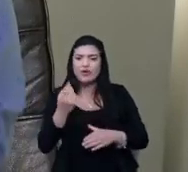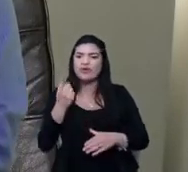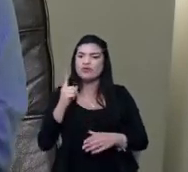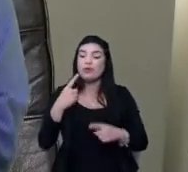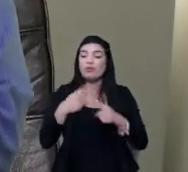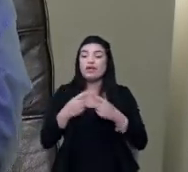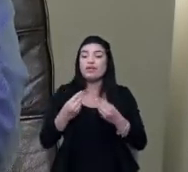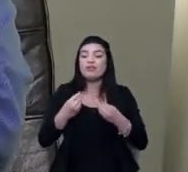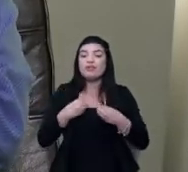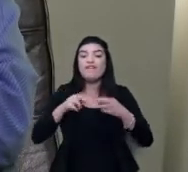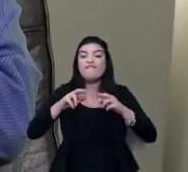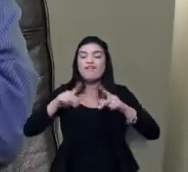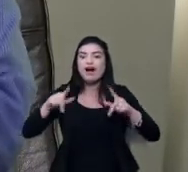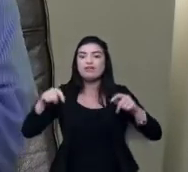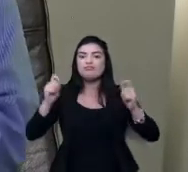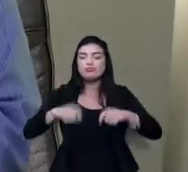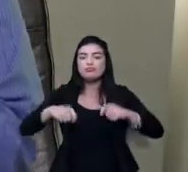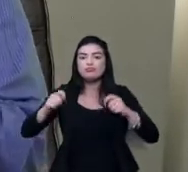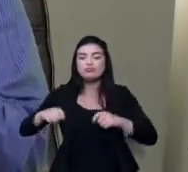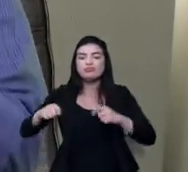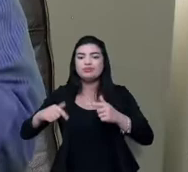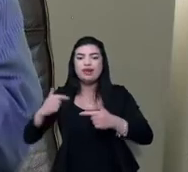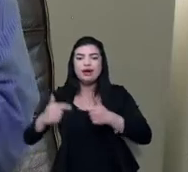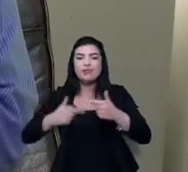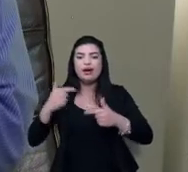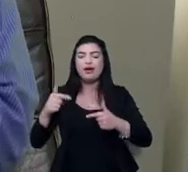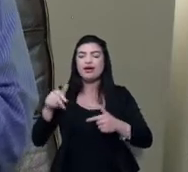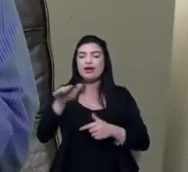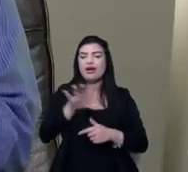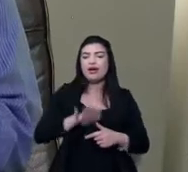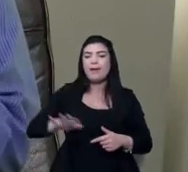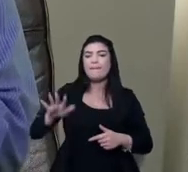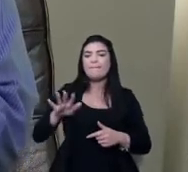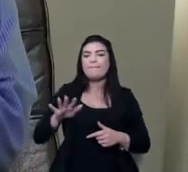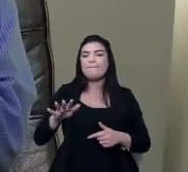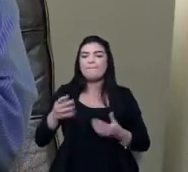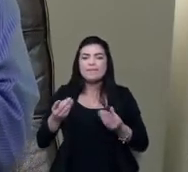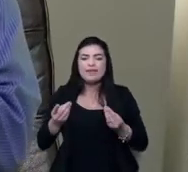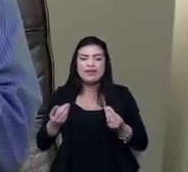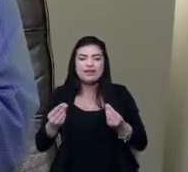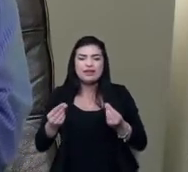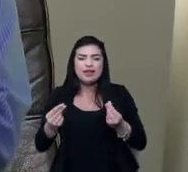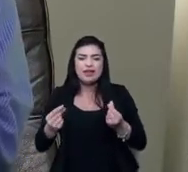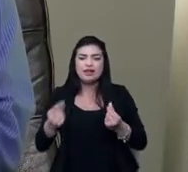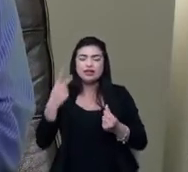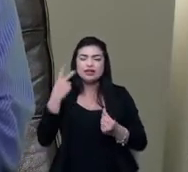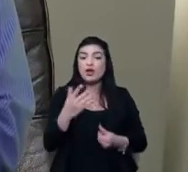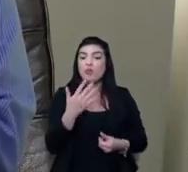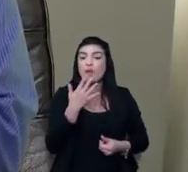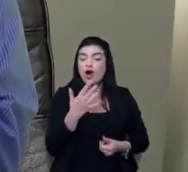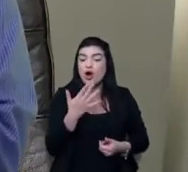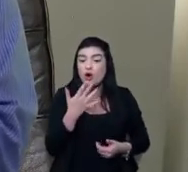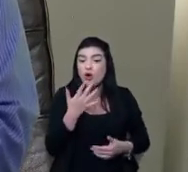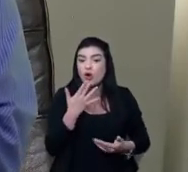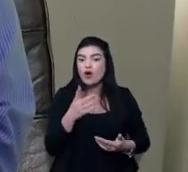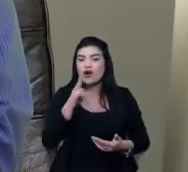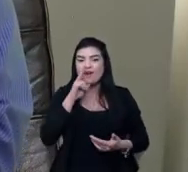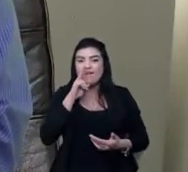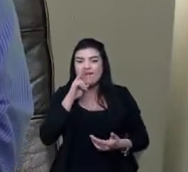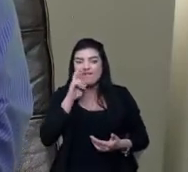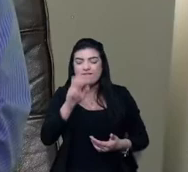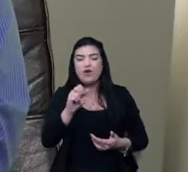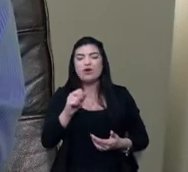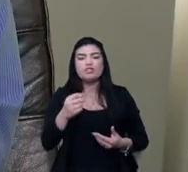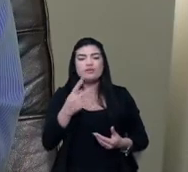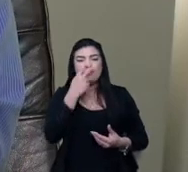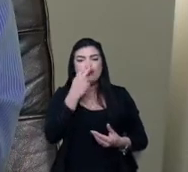dá de trabalhar com aquele material, sabe? Assim, a textura, a cor, a vibração daquelas cores. Isso para a gente é muito